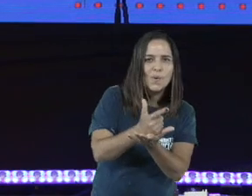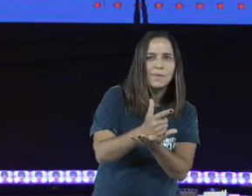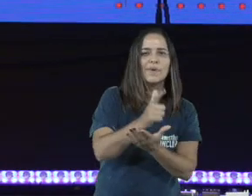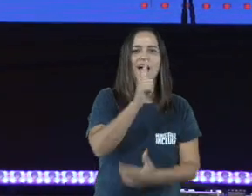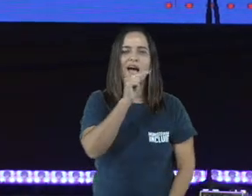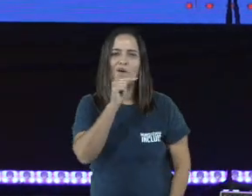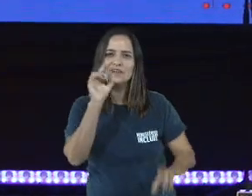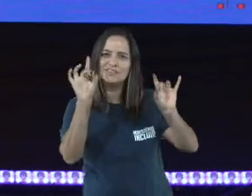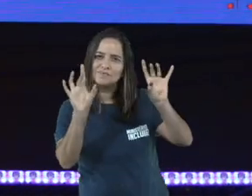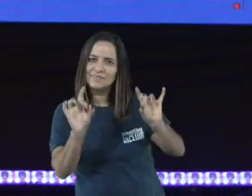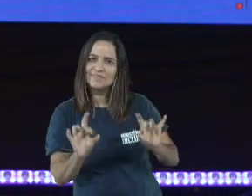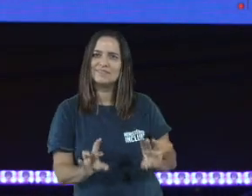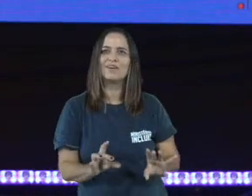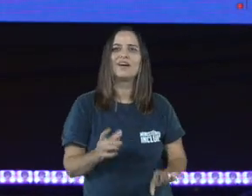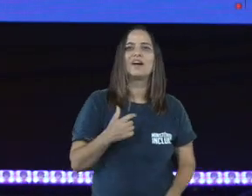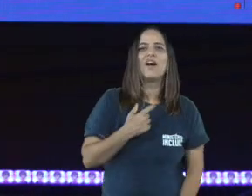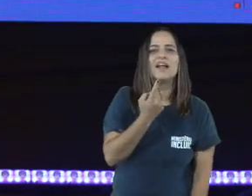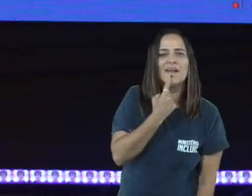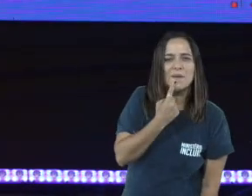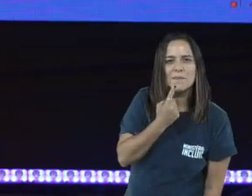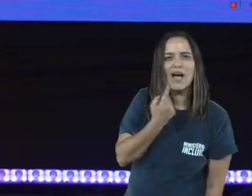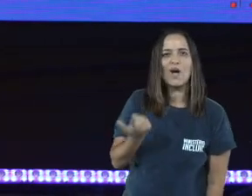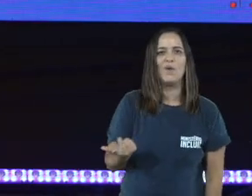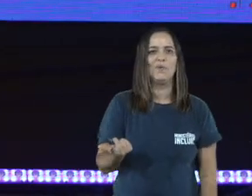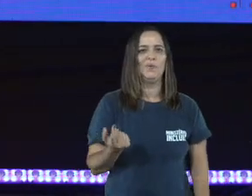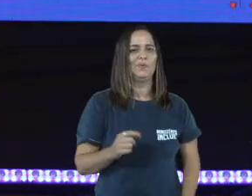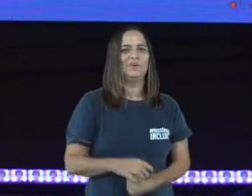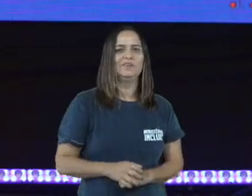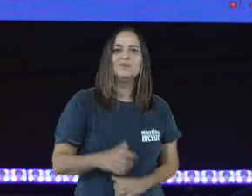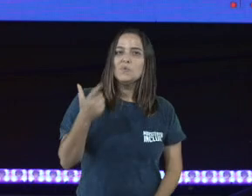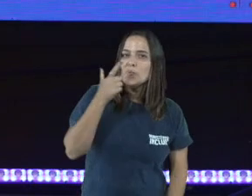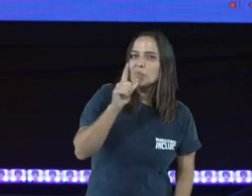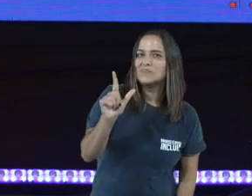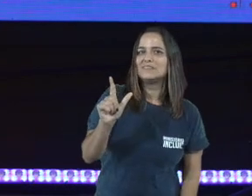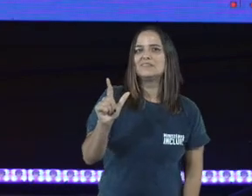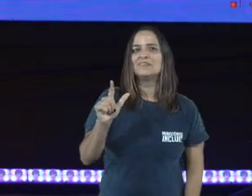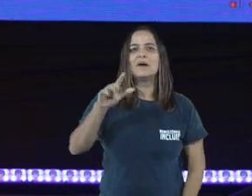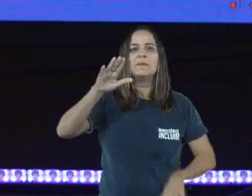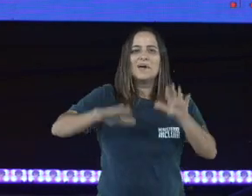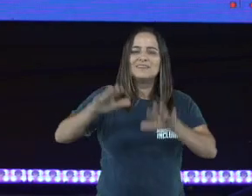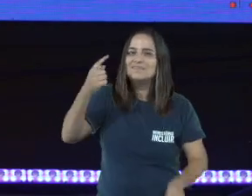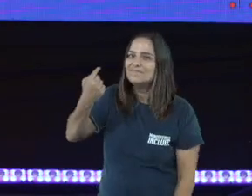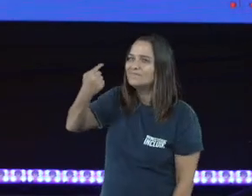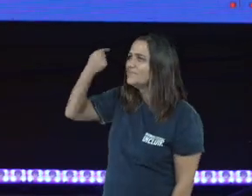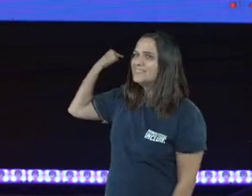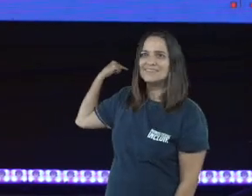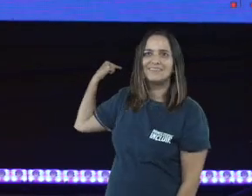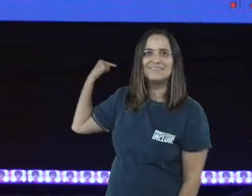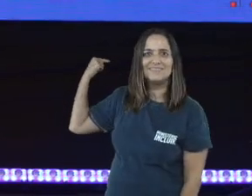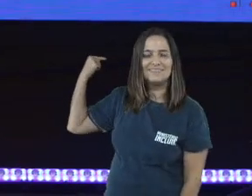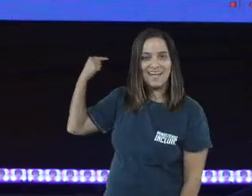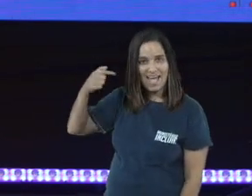não gente um assunto que Deus te tirou Olha que eu já fiz na tua vida rapaz tomando me deu um monte de coisa que eu quero você vive só da